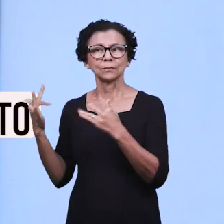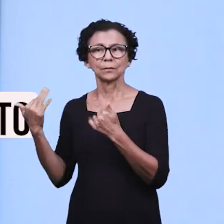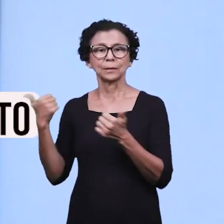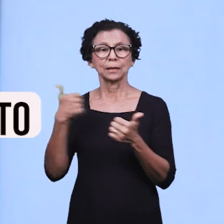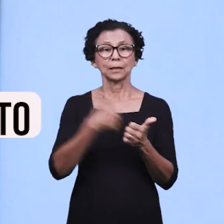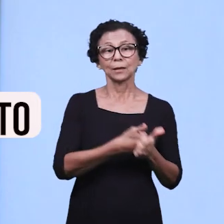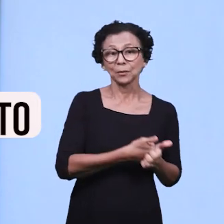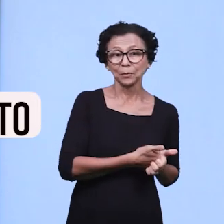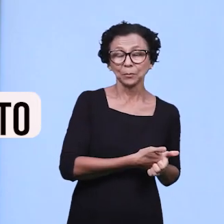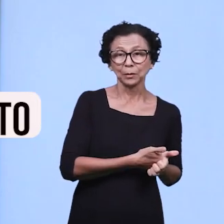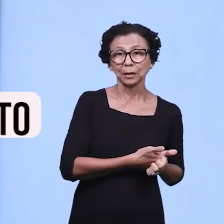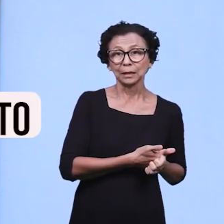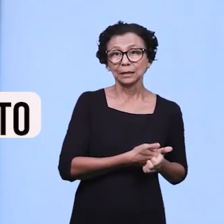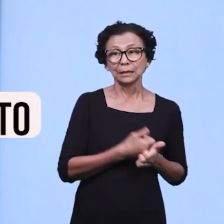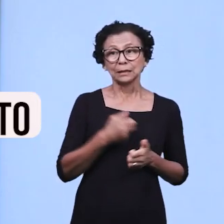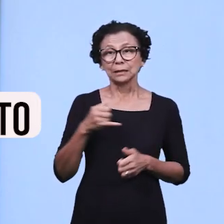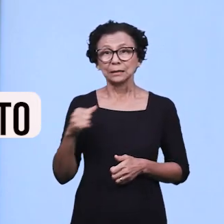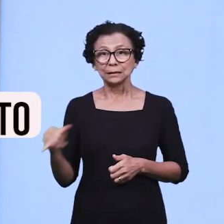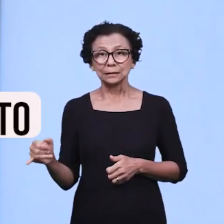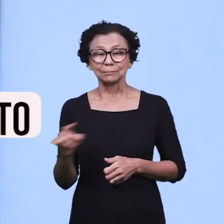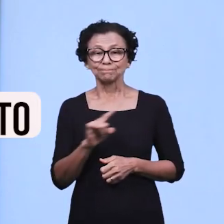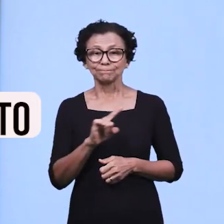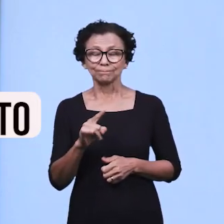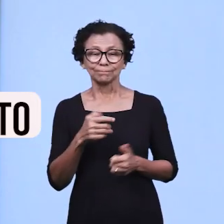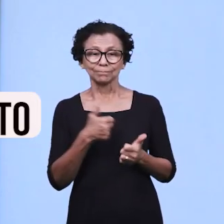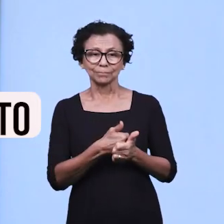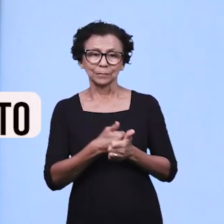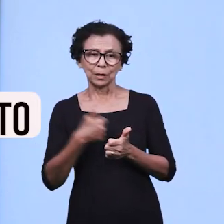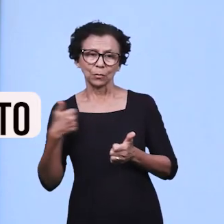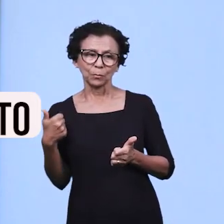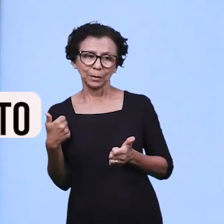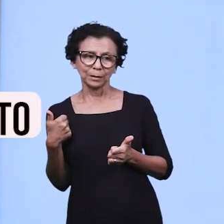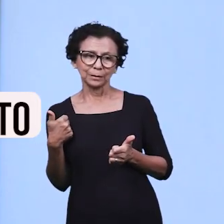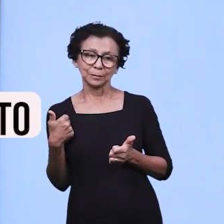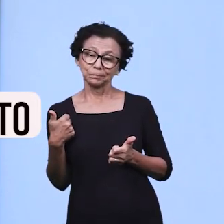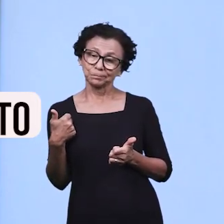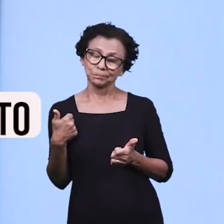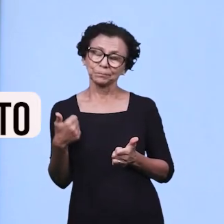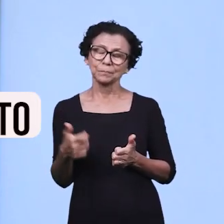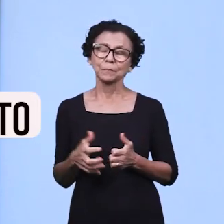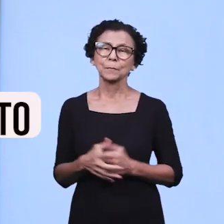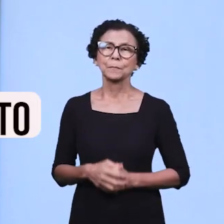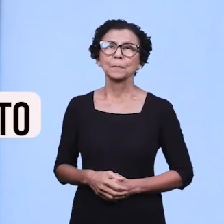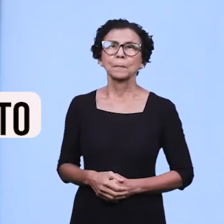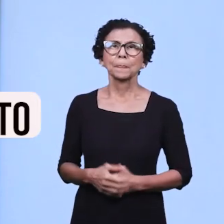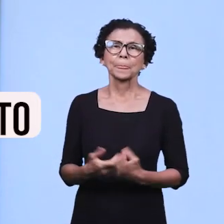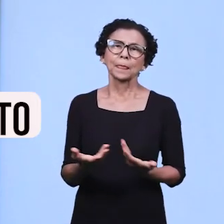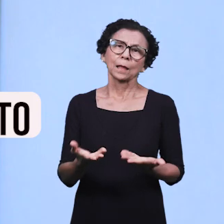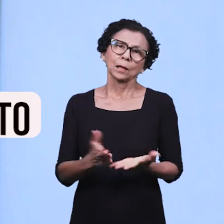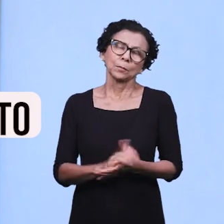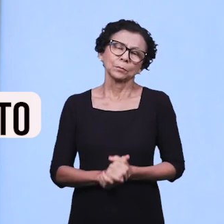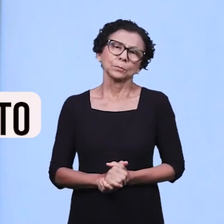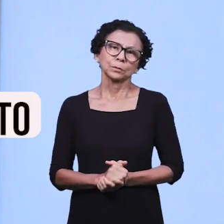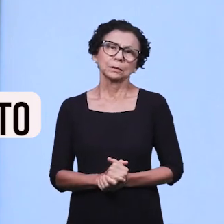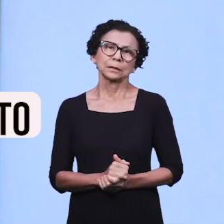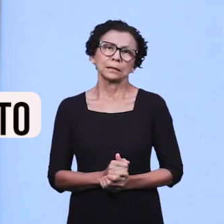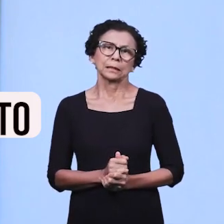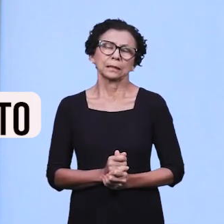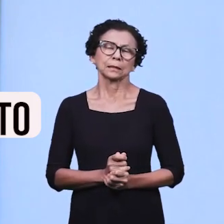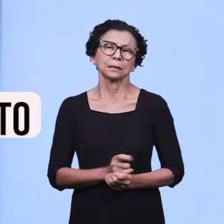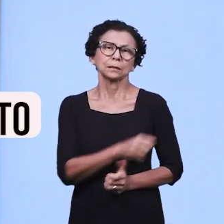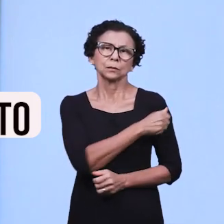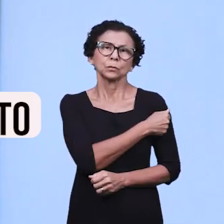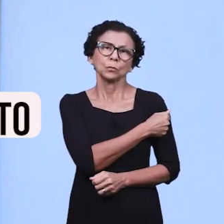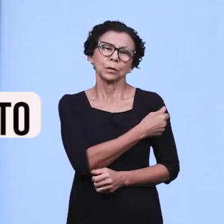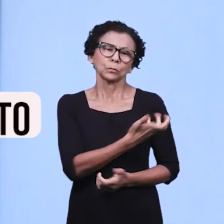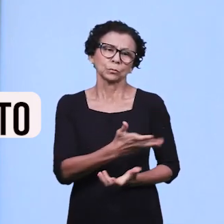uma lacuna muito grande na formação do estudante. Porque o estudante, uma criança, um ser humano, né, ele não nasce